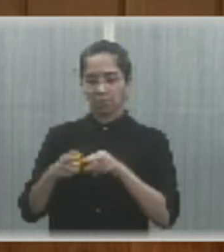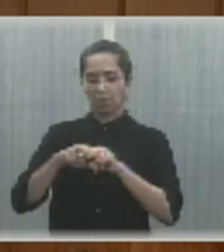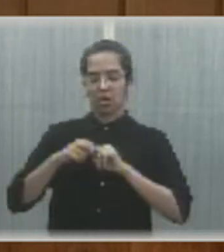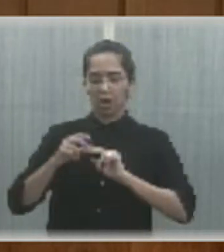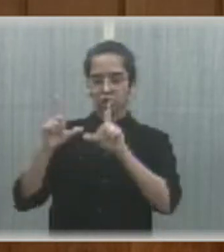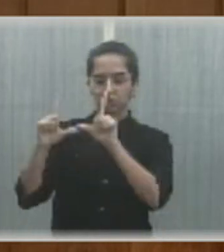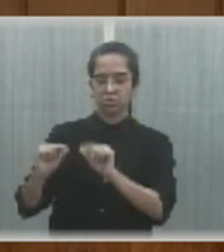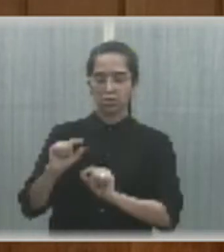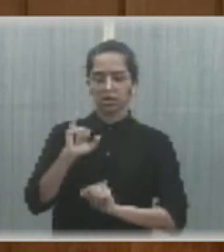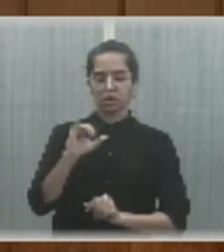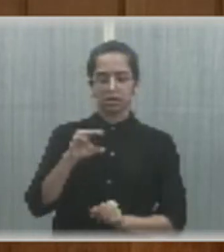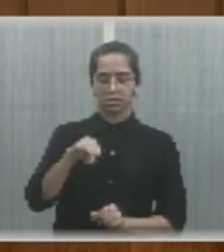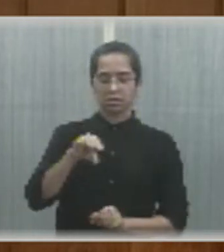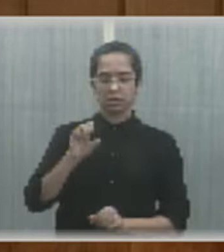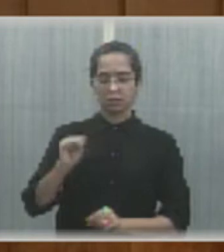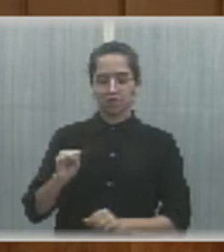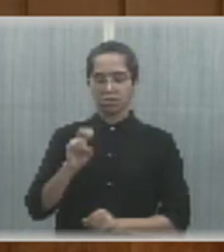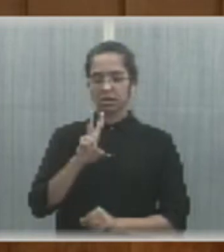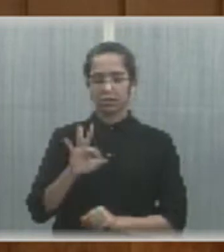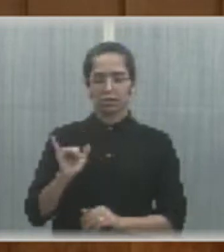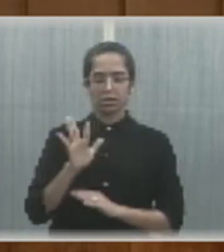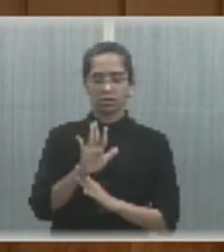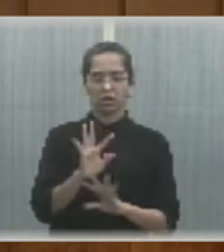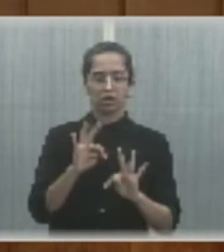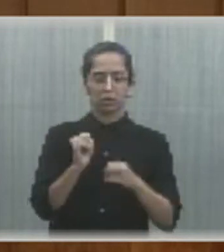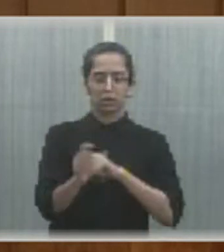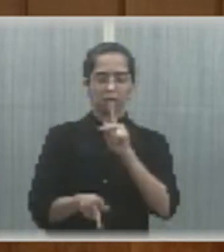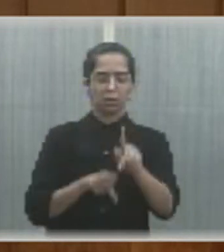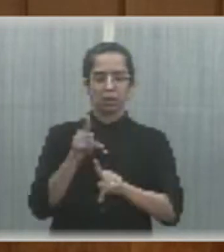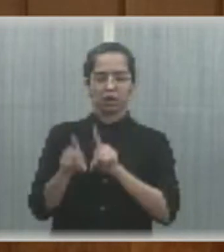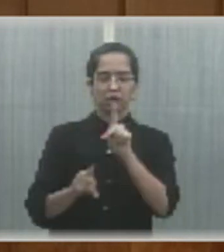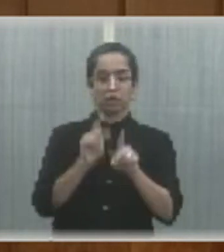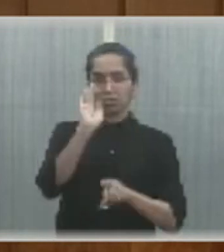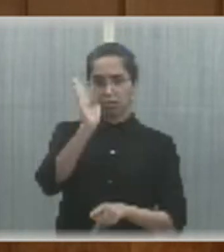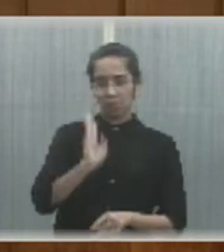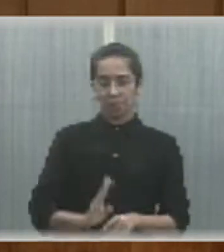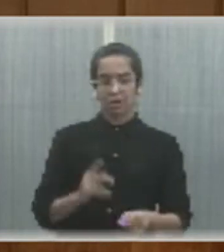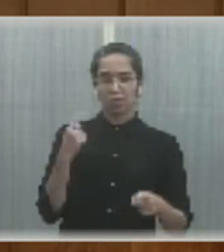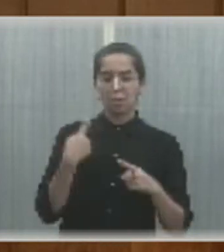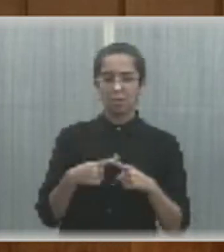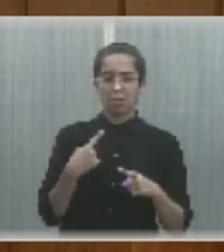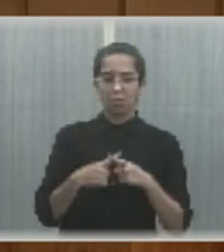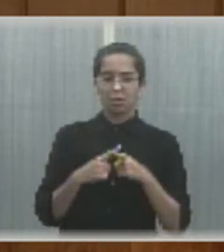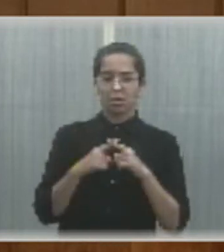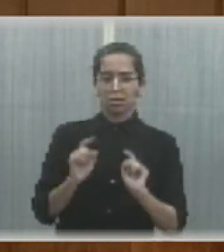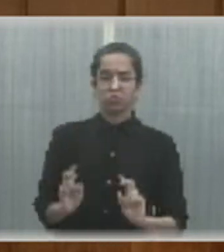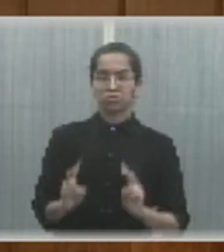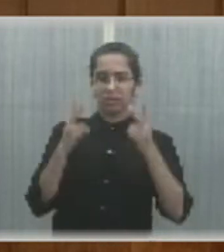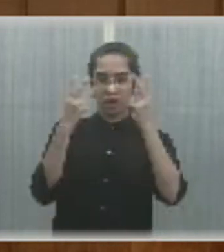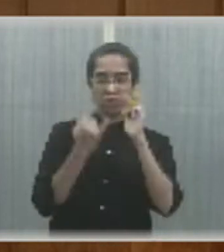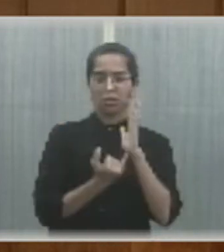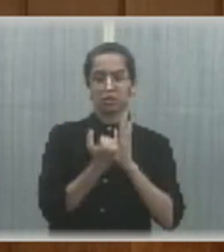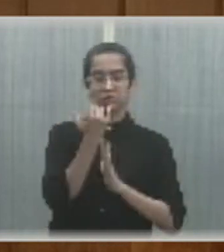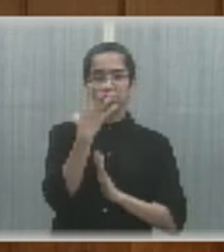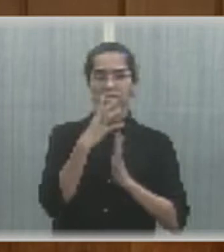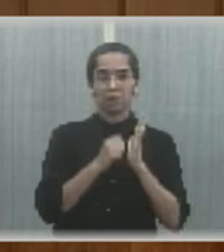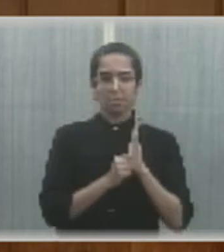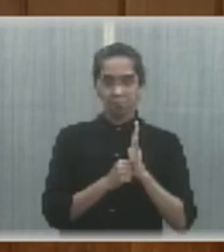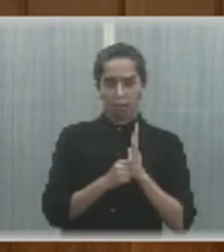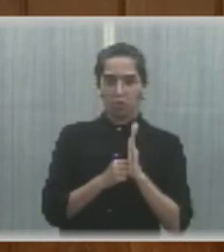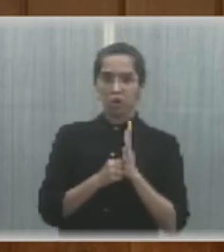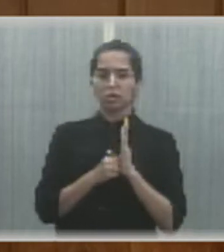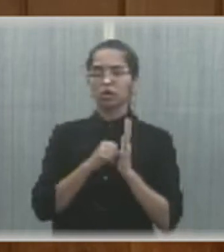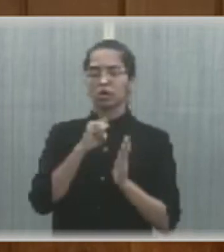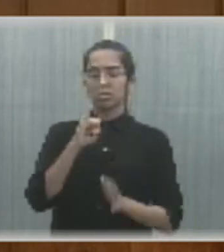que beneficiará, assim, a população brasileira, pois insumos e produções